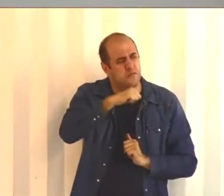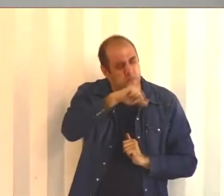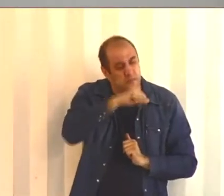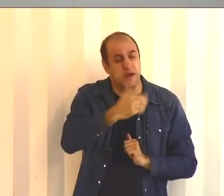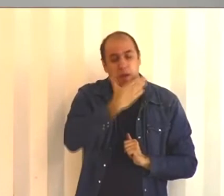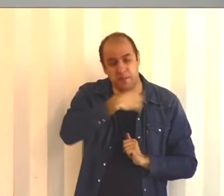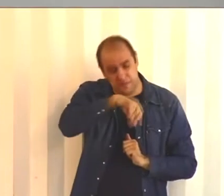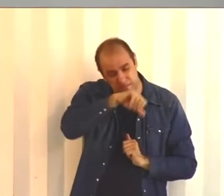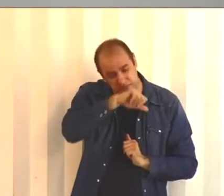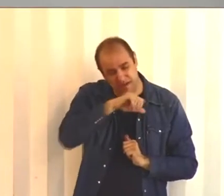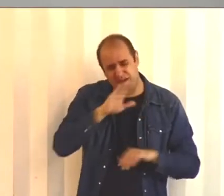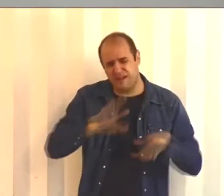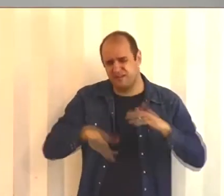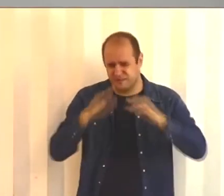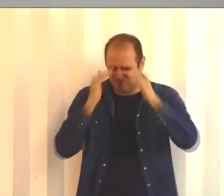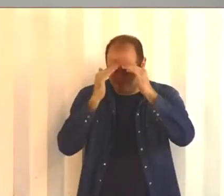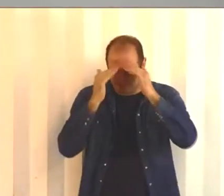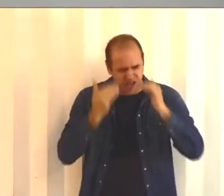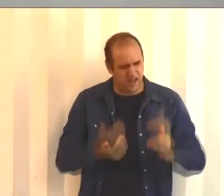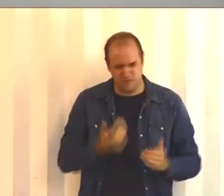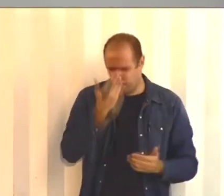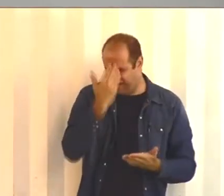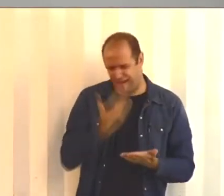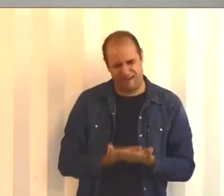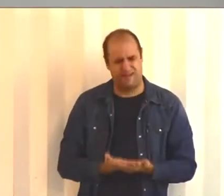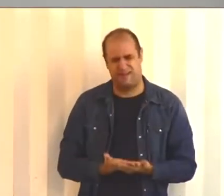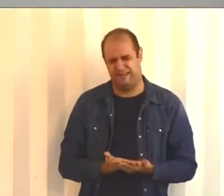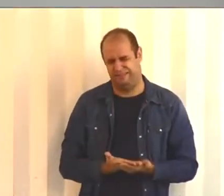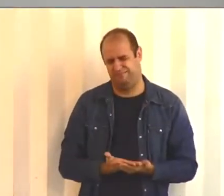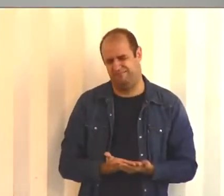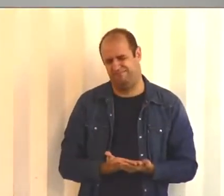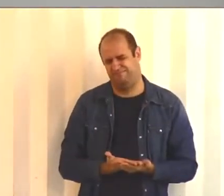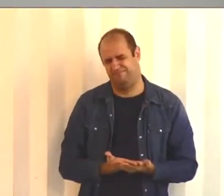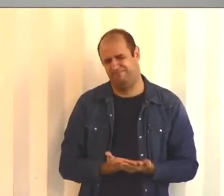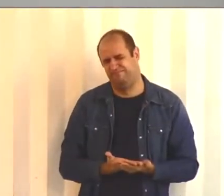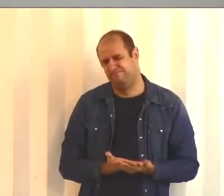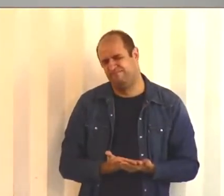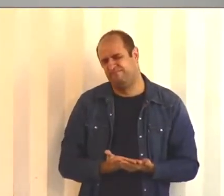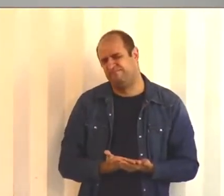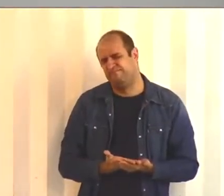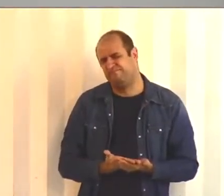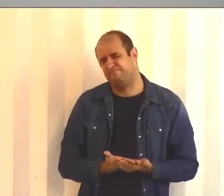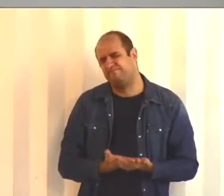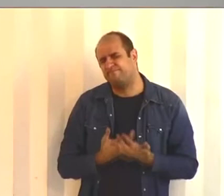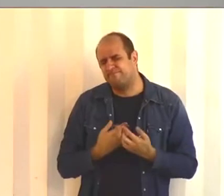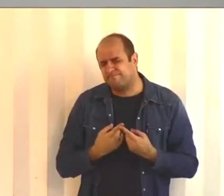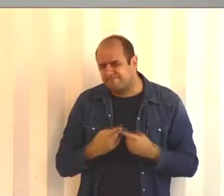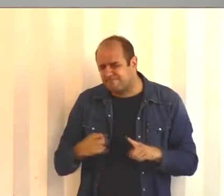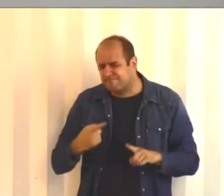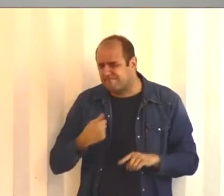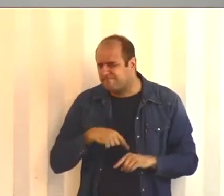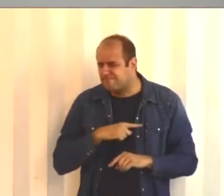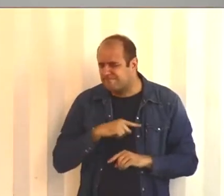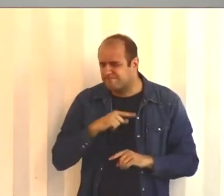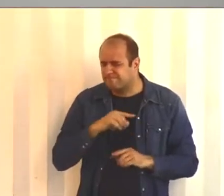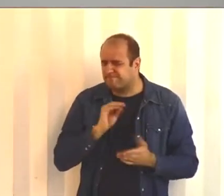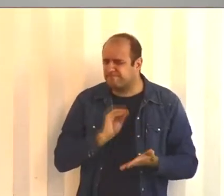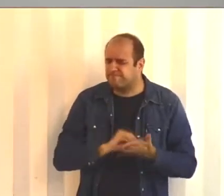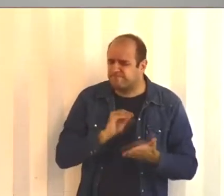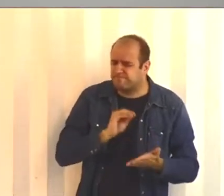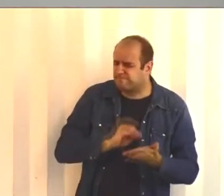de incredulidade em nós. E Senhor, talvez uma das demonstrações maiores da nossa